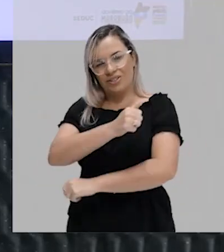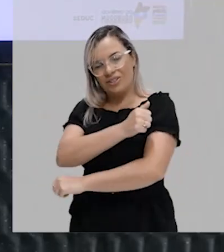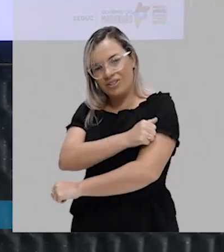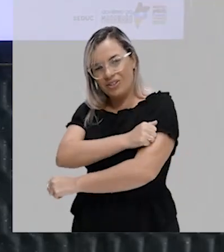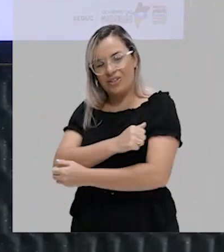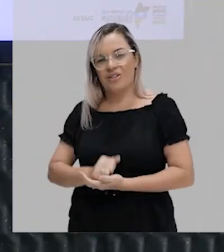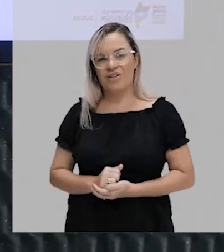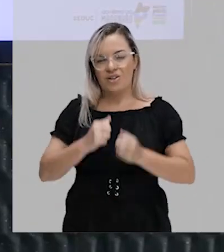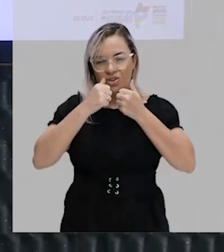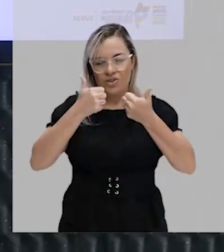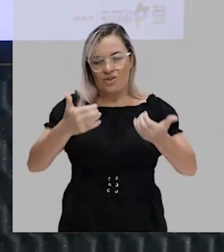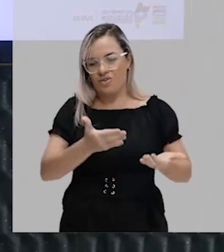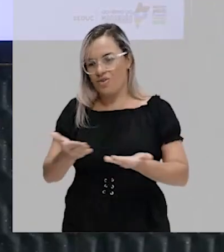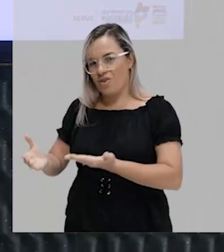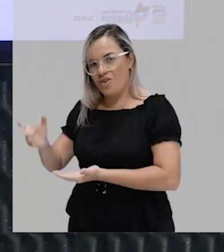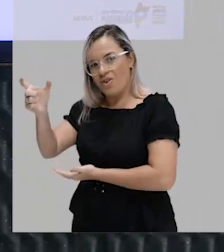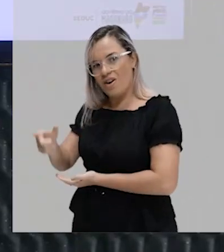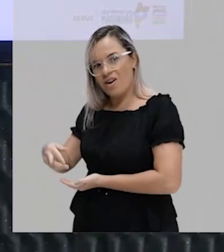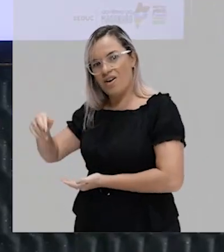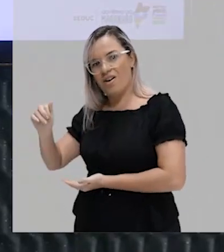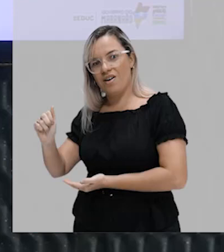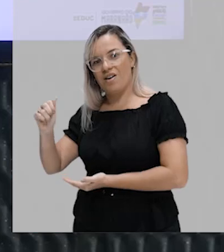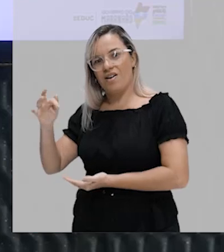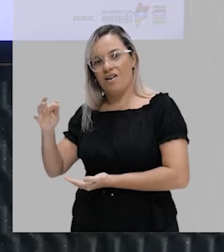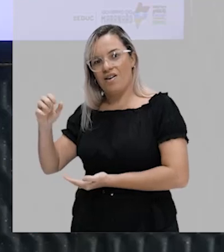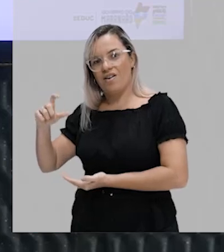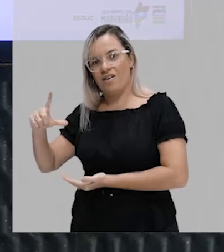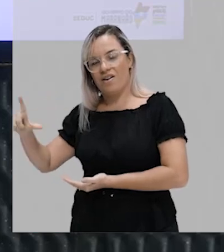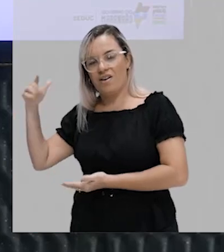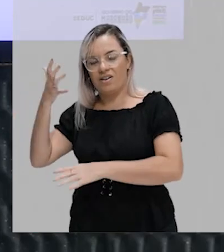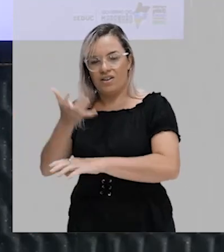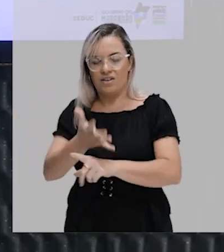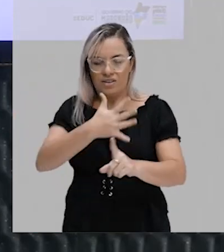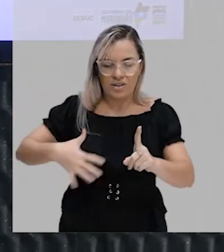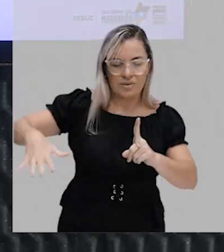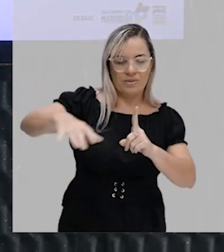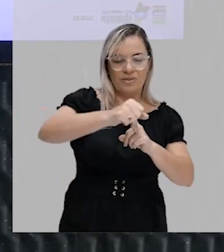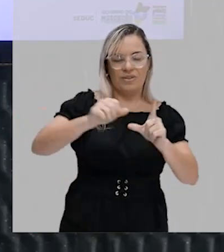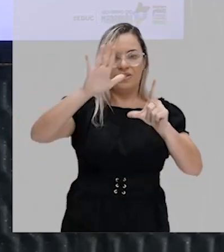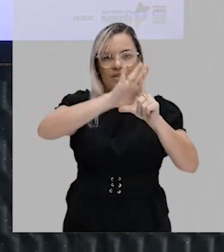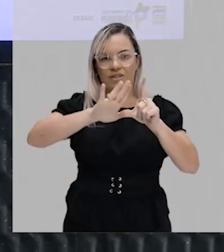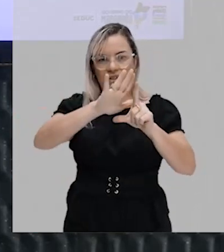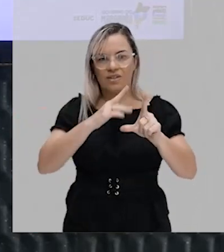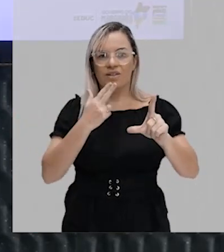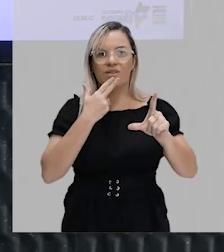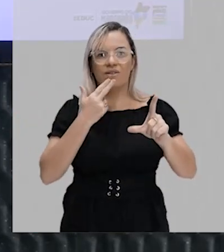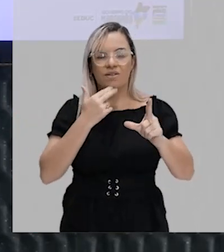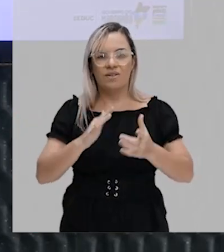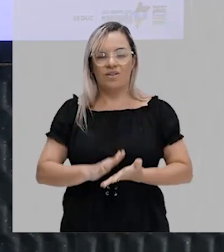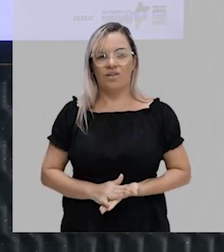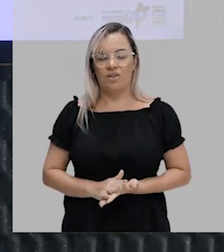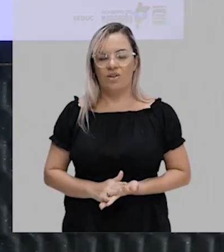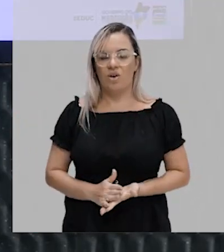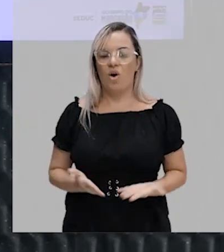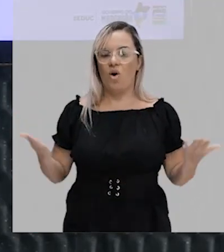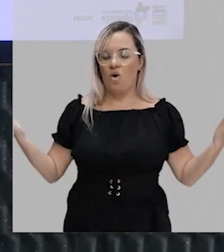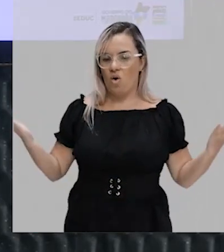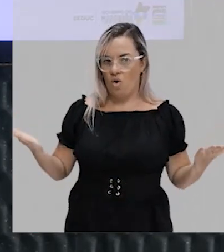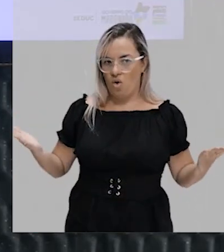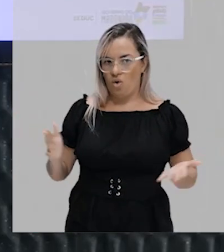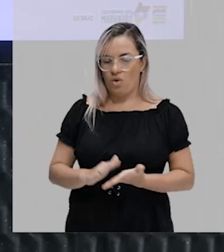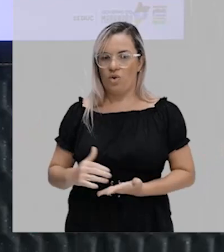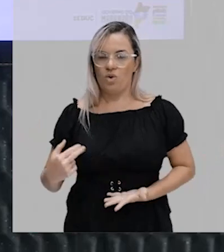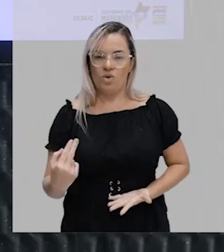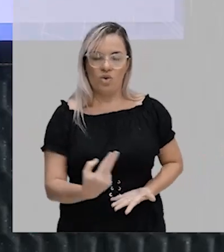Fala galera, tudo bem? Aqui com vocês é o professor Rafael Carlos de Sociologia da plataforma Gonçalves Dias. E nessa nossa